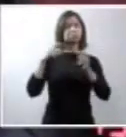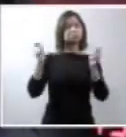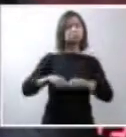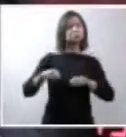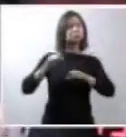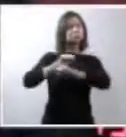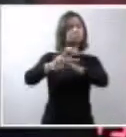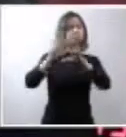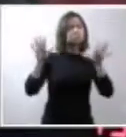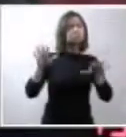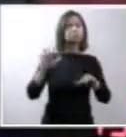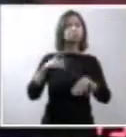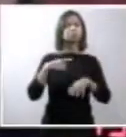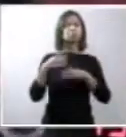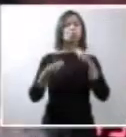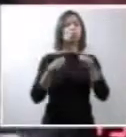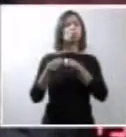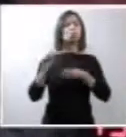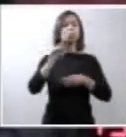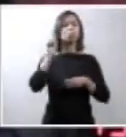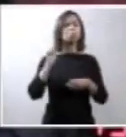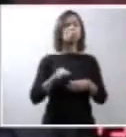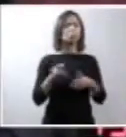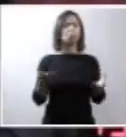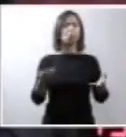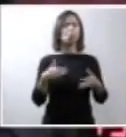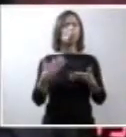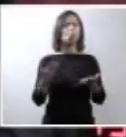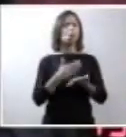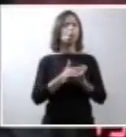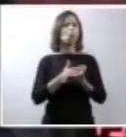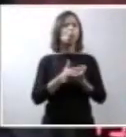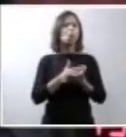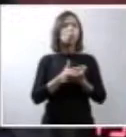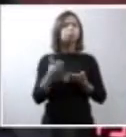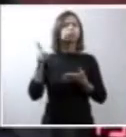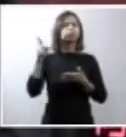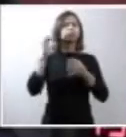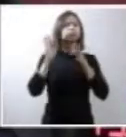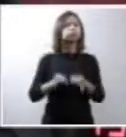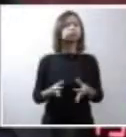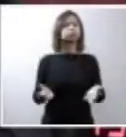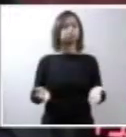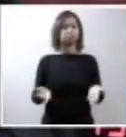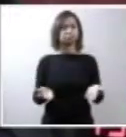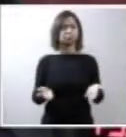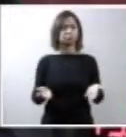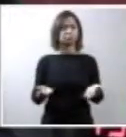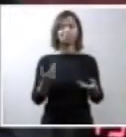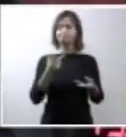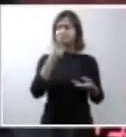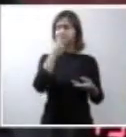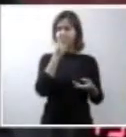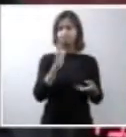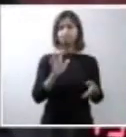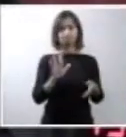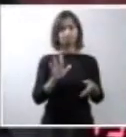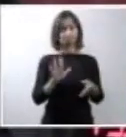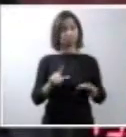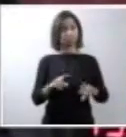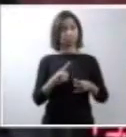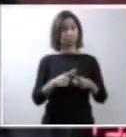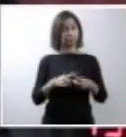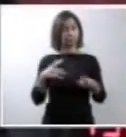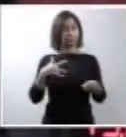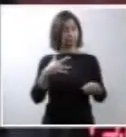mais a respeito dessa questão e qual a origem dessa afirmação, porque me parece que isso envolve também uma questão